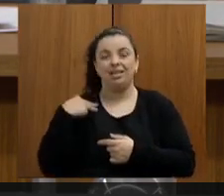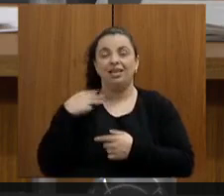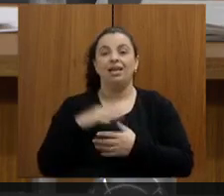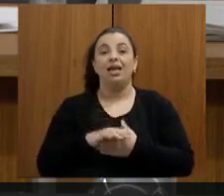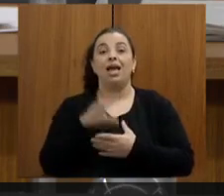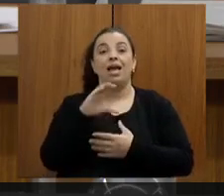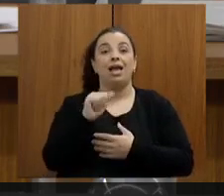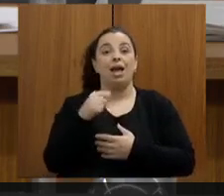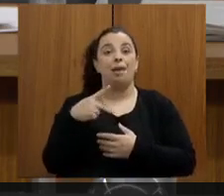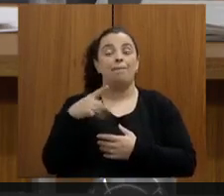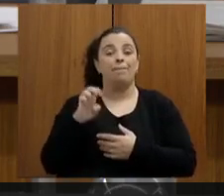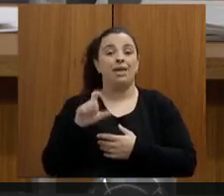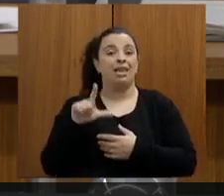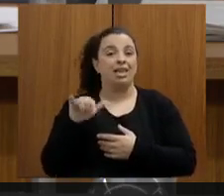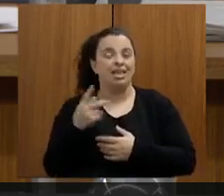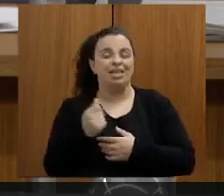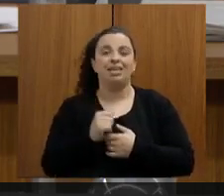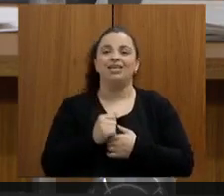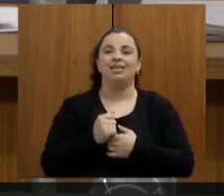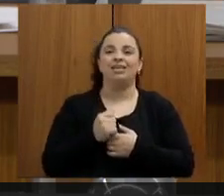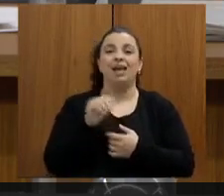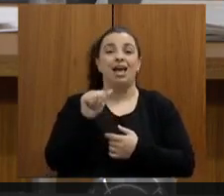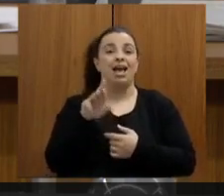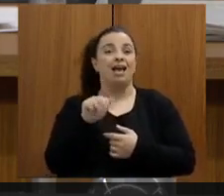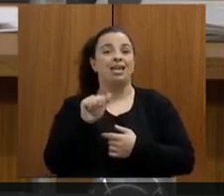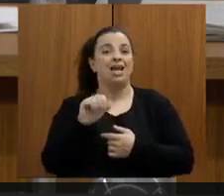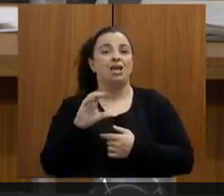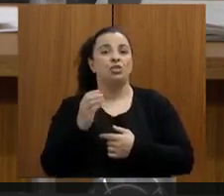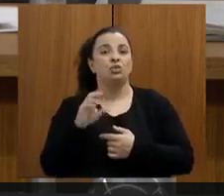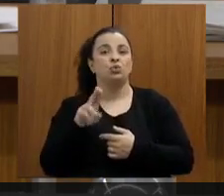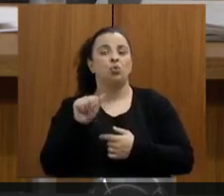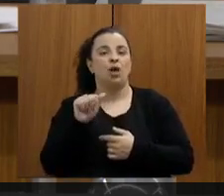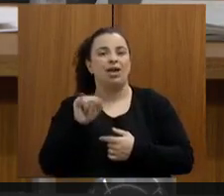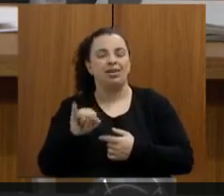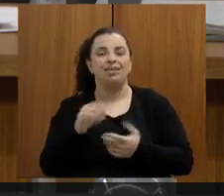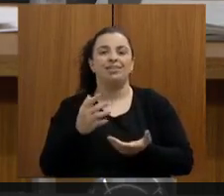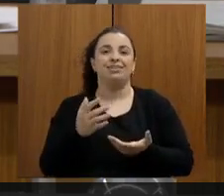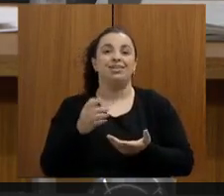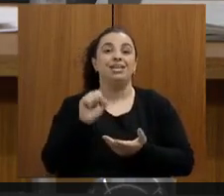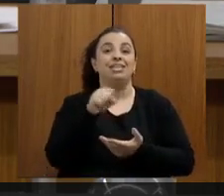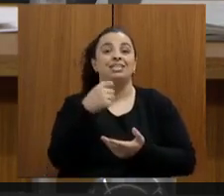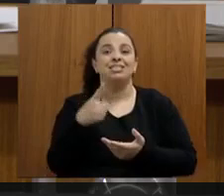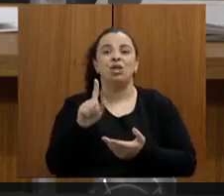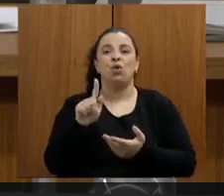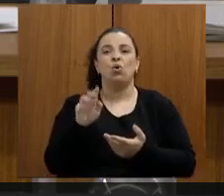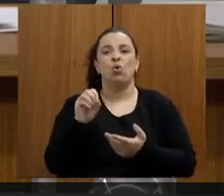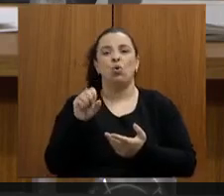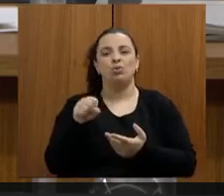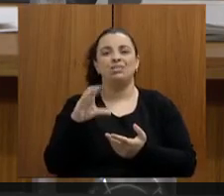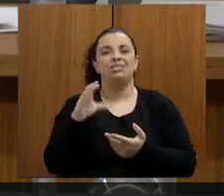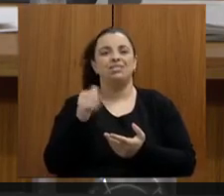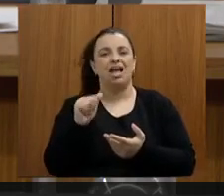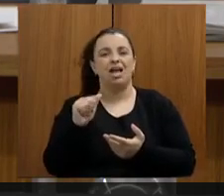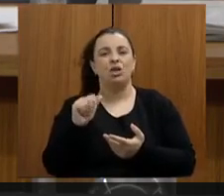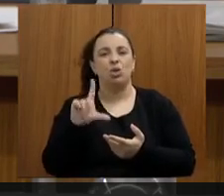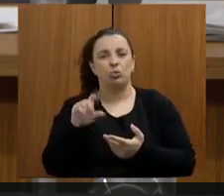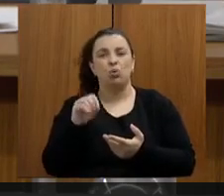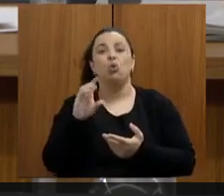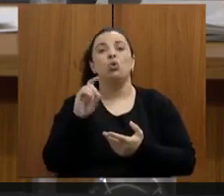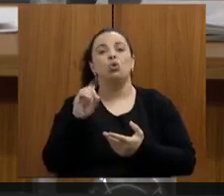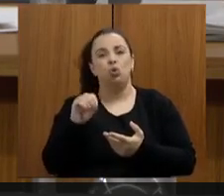em São Gonçalo do Rio Abaixo enfim nós vamos chegar a 90 municípios